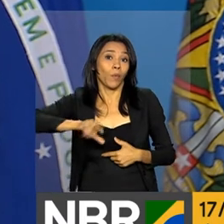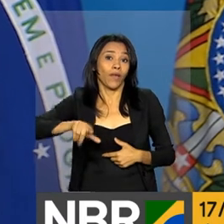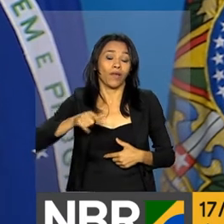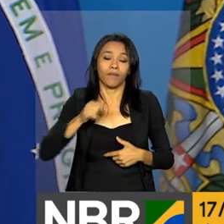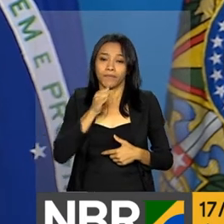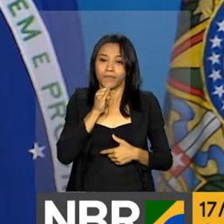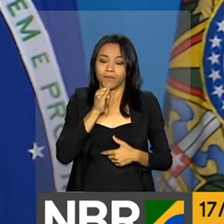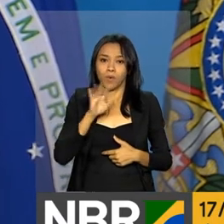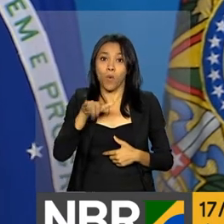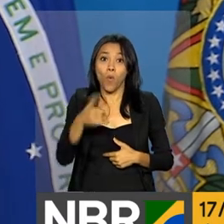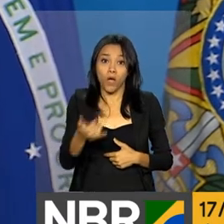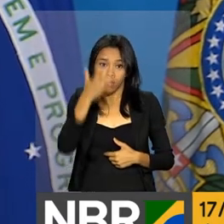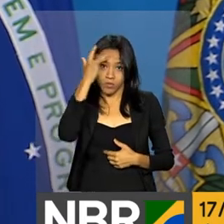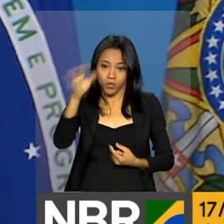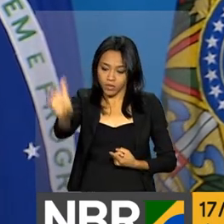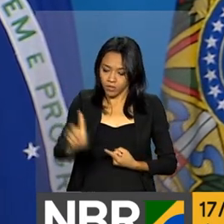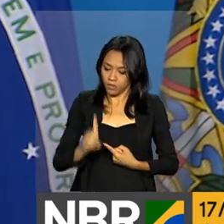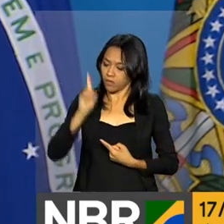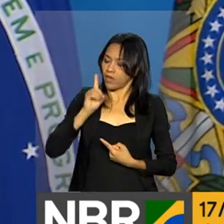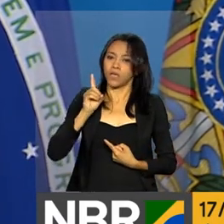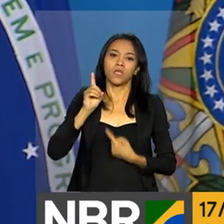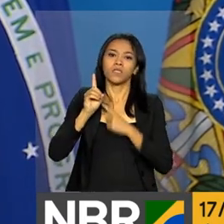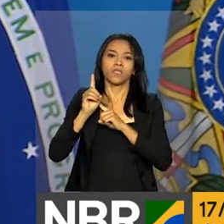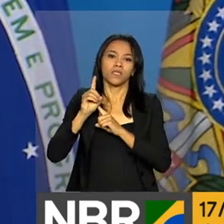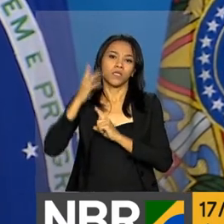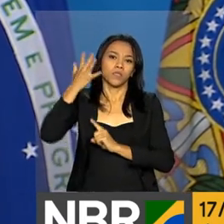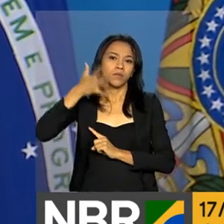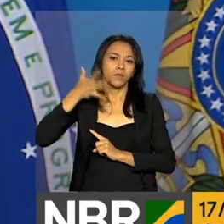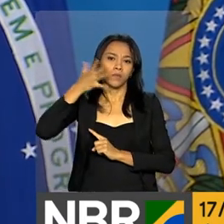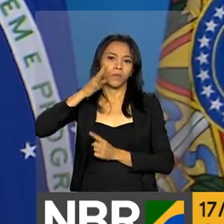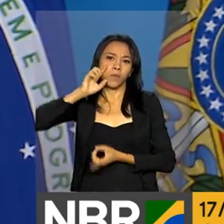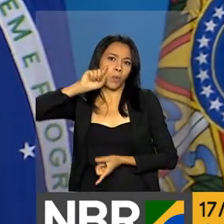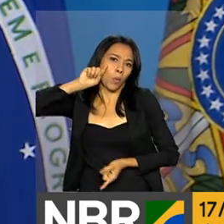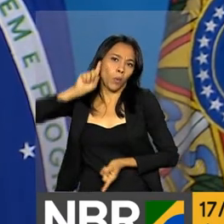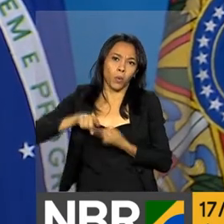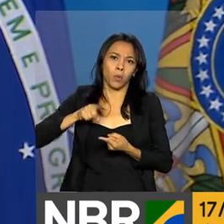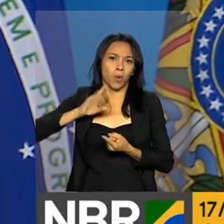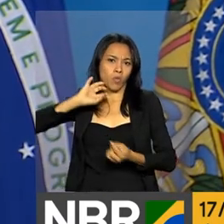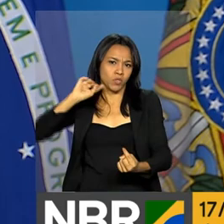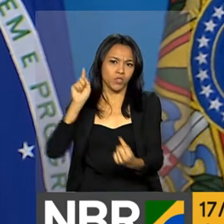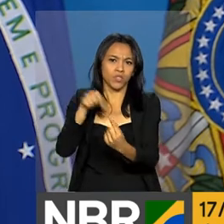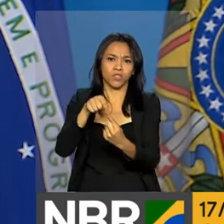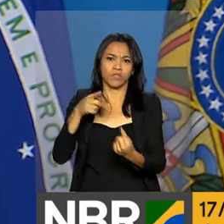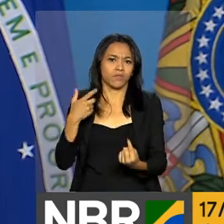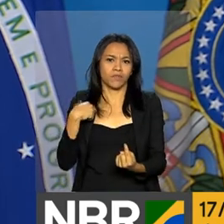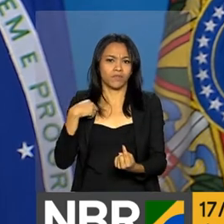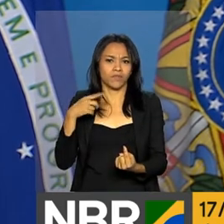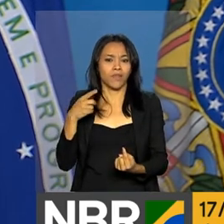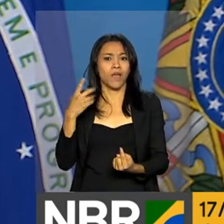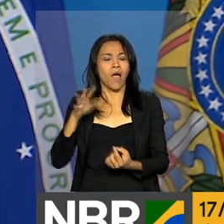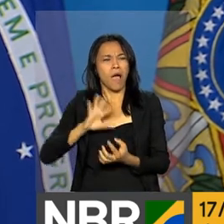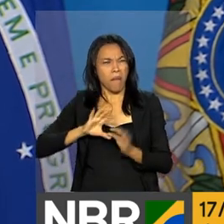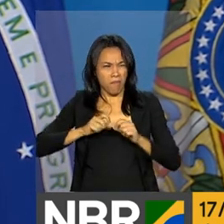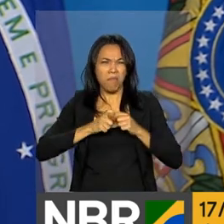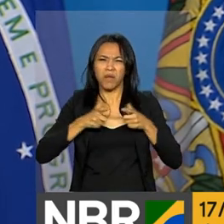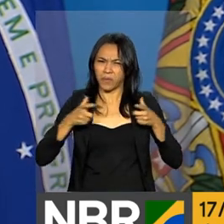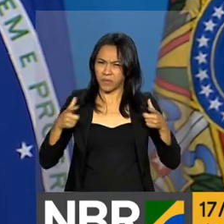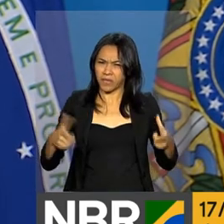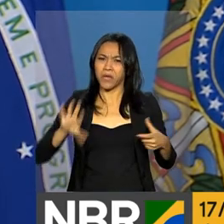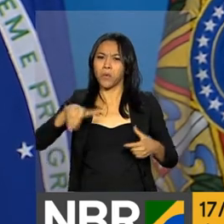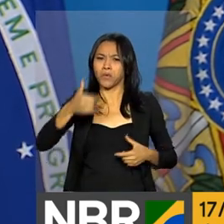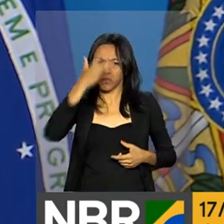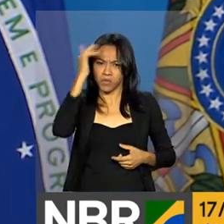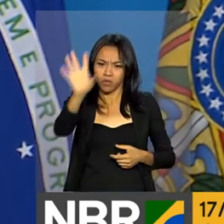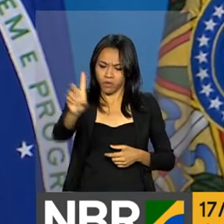pessoas, quando usam a tribuna, sejam tão rápidas, tão objetivas e tão sintéticas. No geral, quando alguém vai